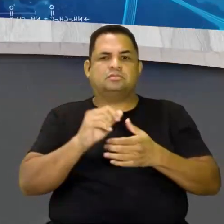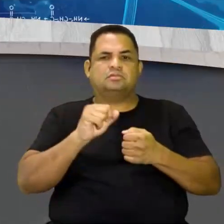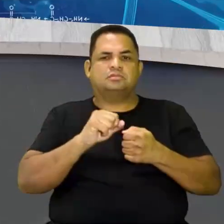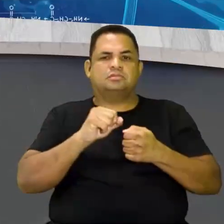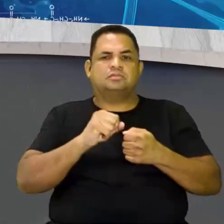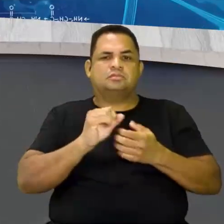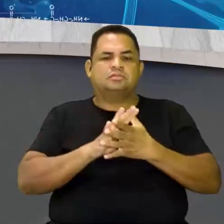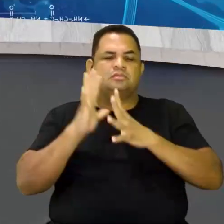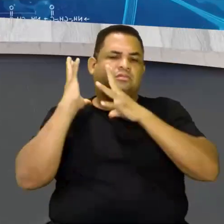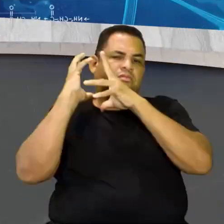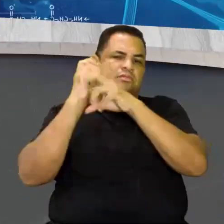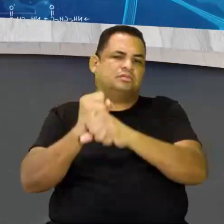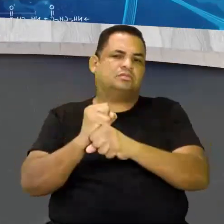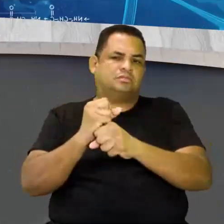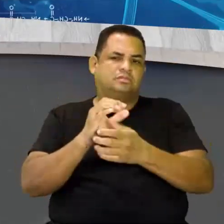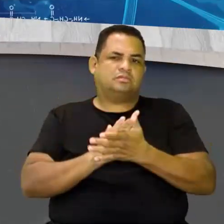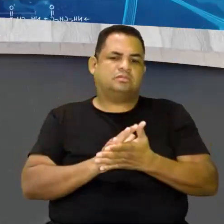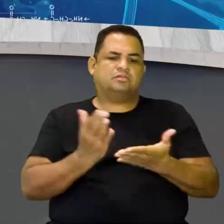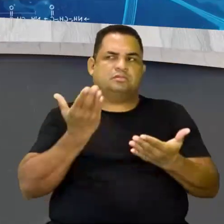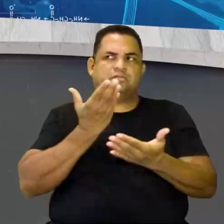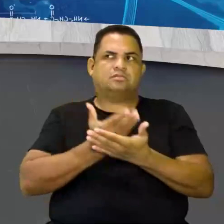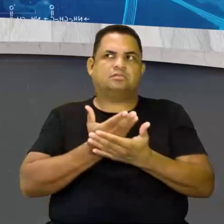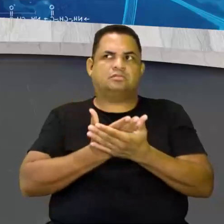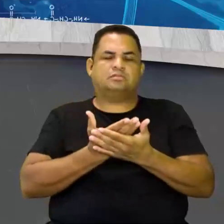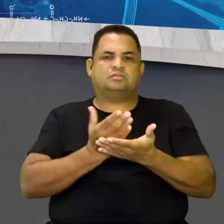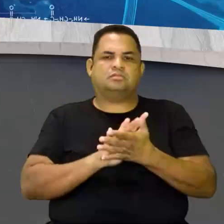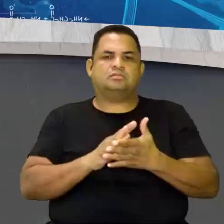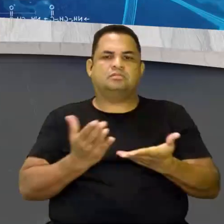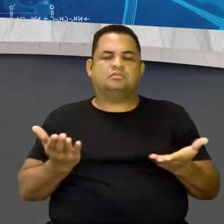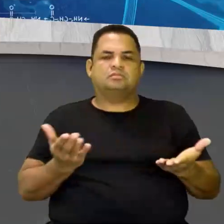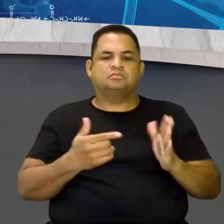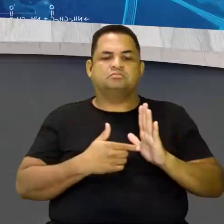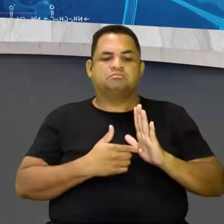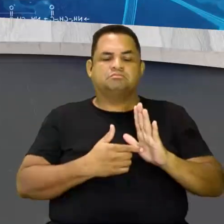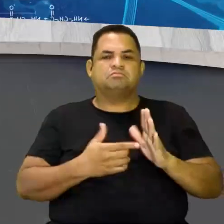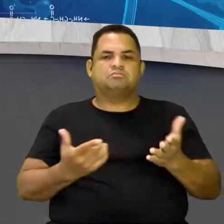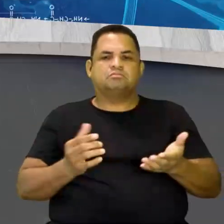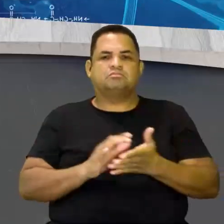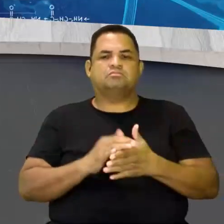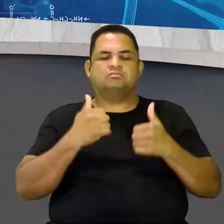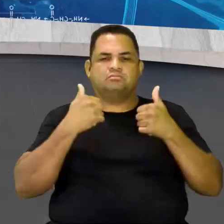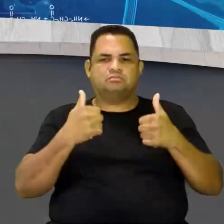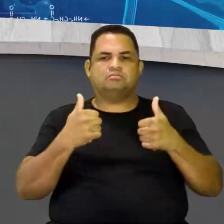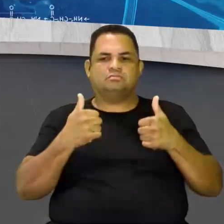para fazer a revisão desta aula que acabamos de apresentar, beleza?